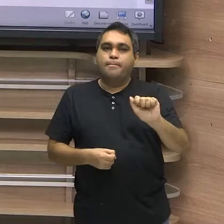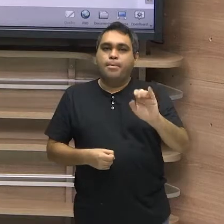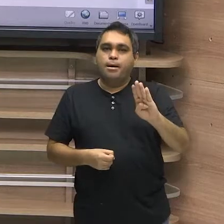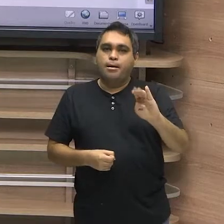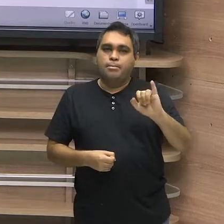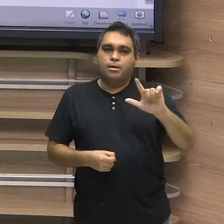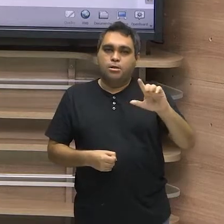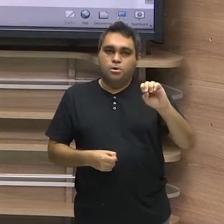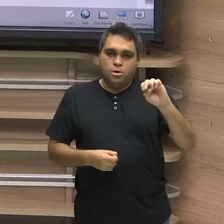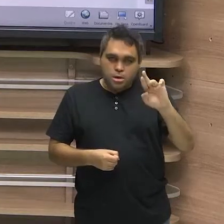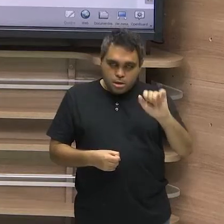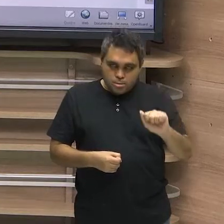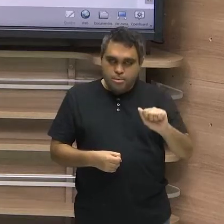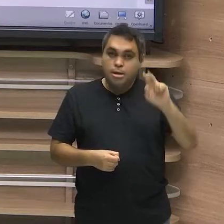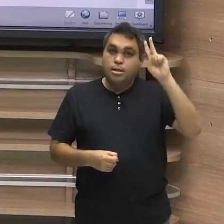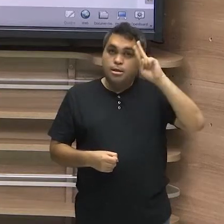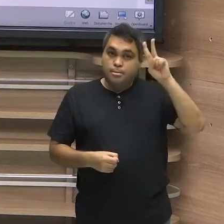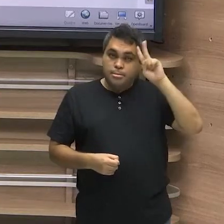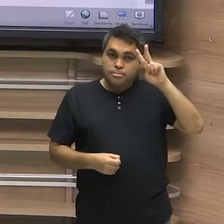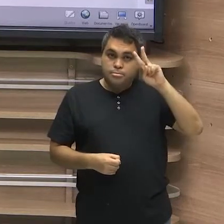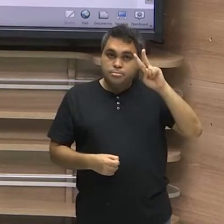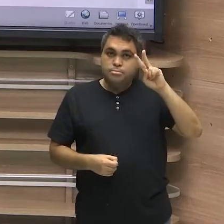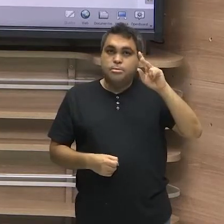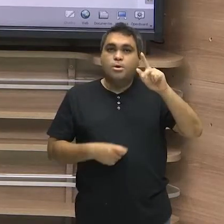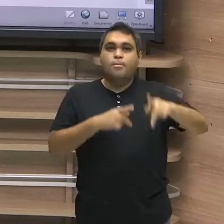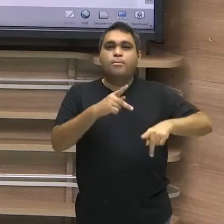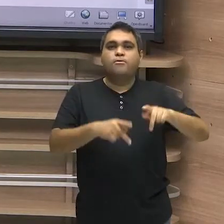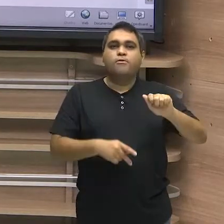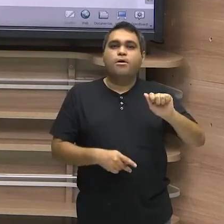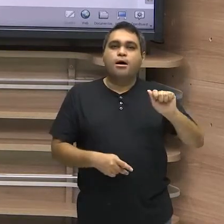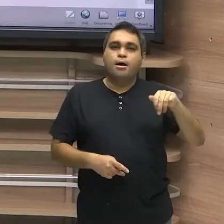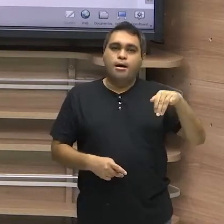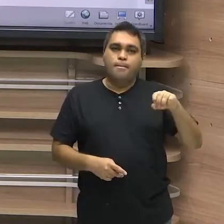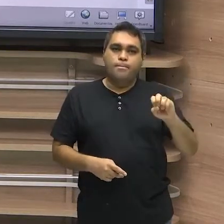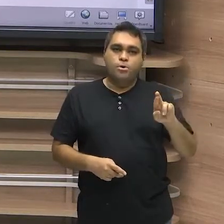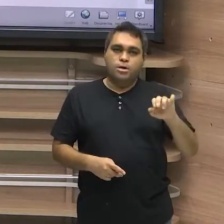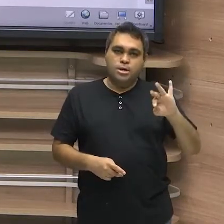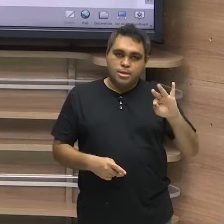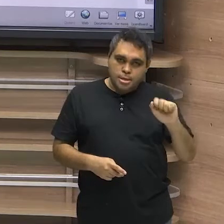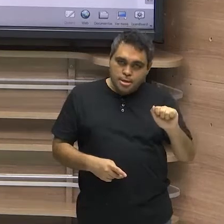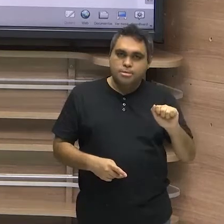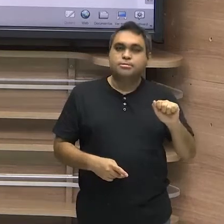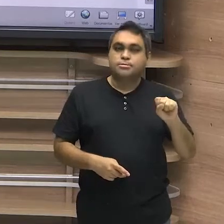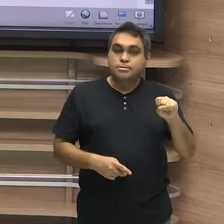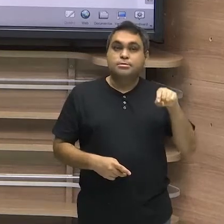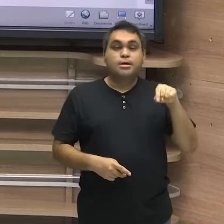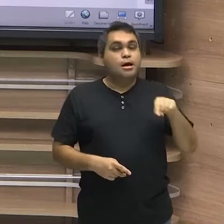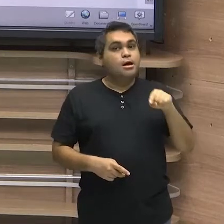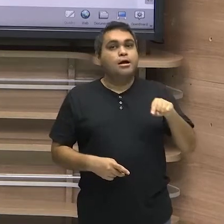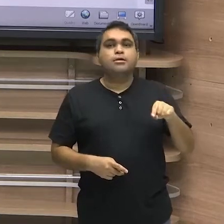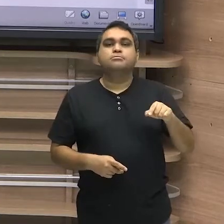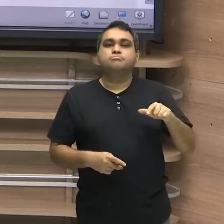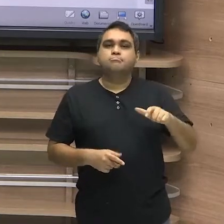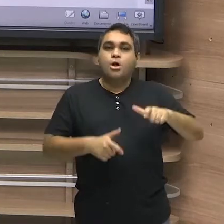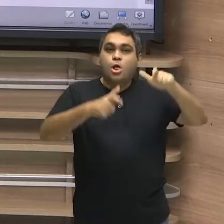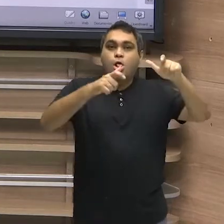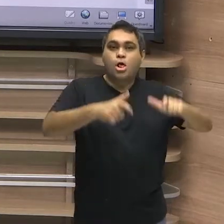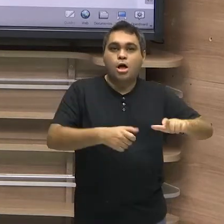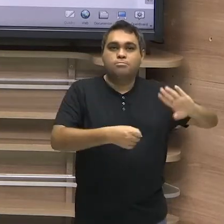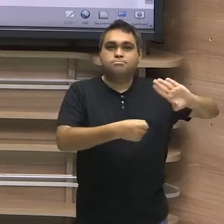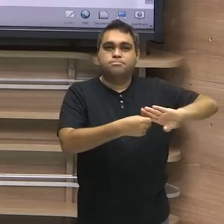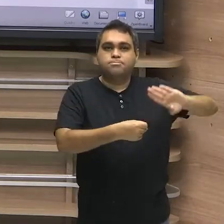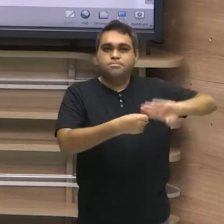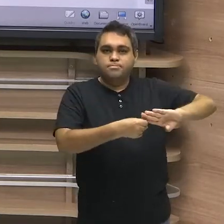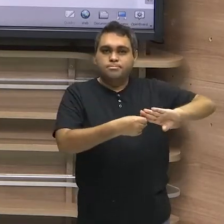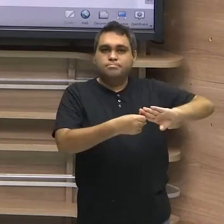Vocês lembram dos amoritas, do povo lá do Código de Hammurabi, que se estabeleceu ali naquela